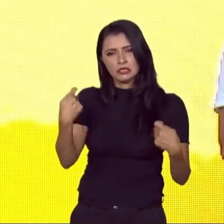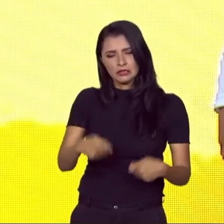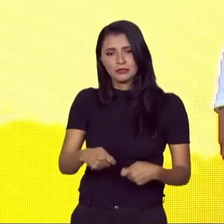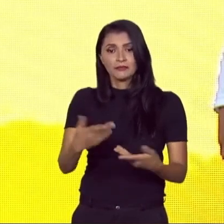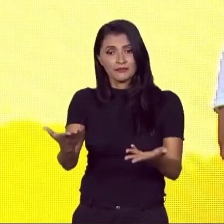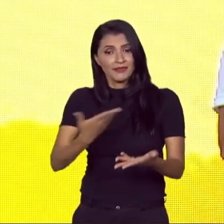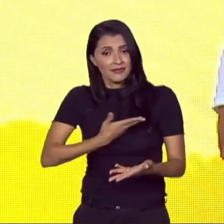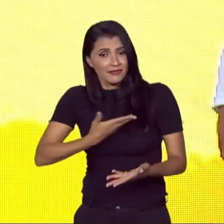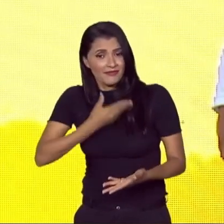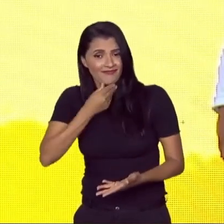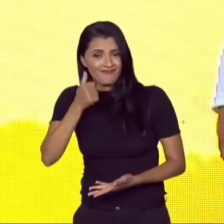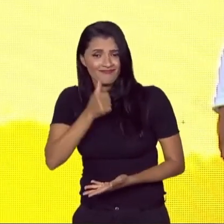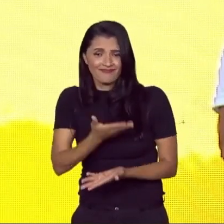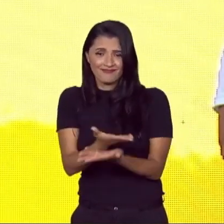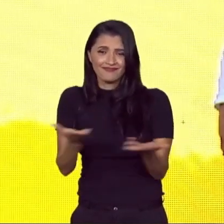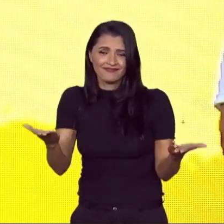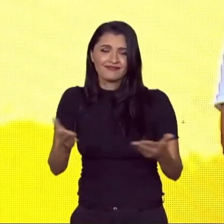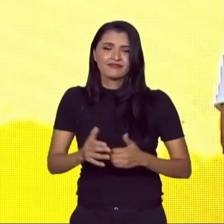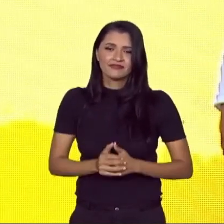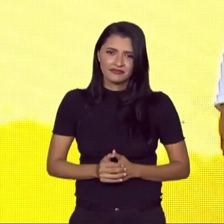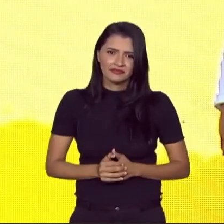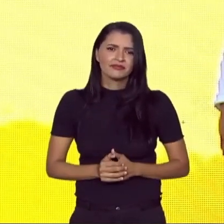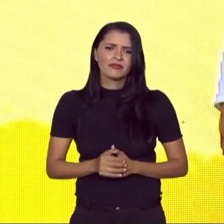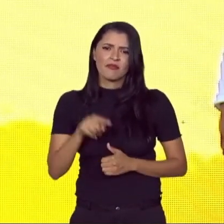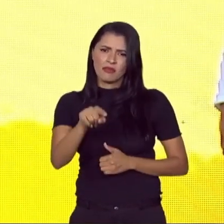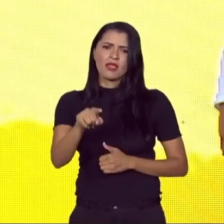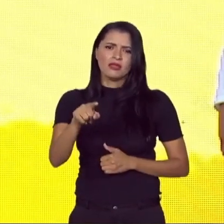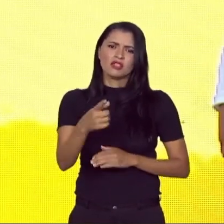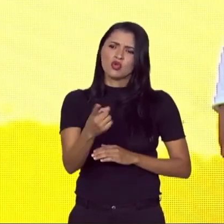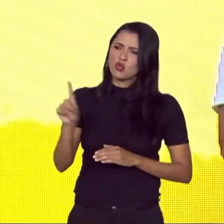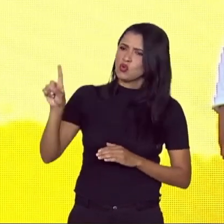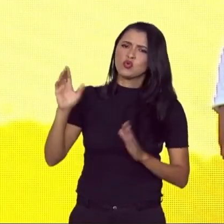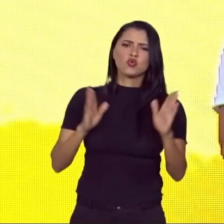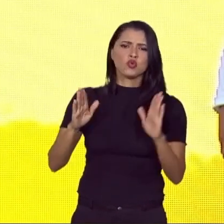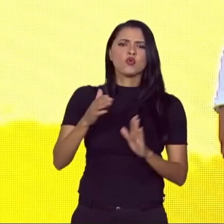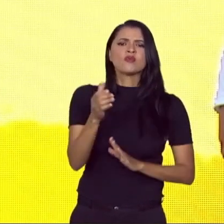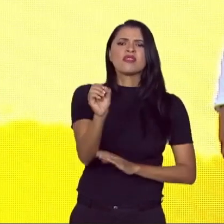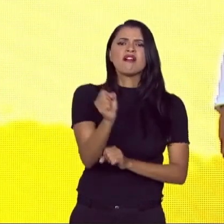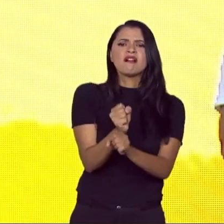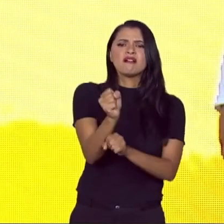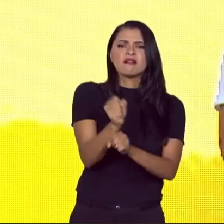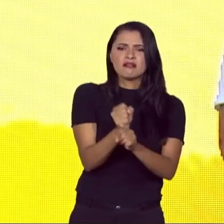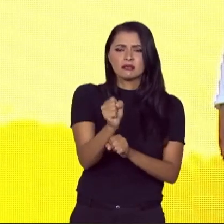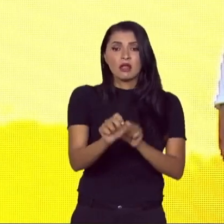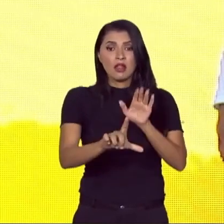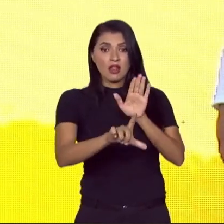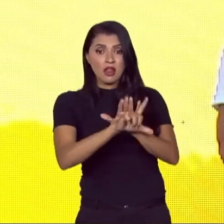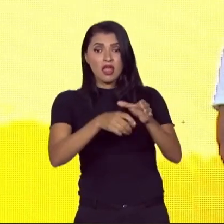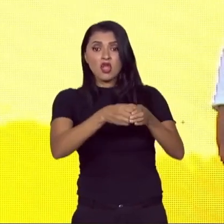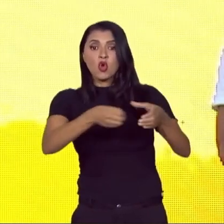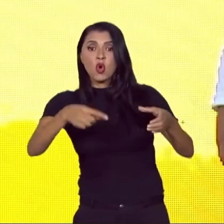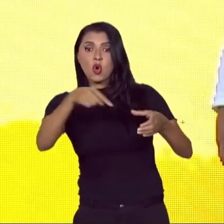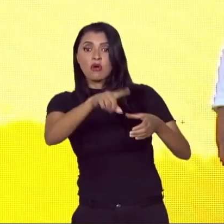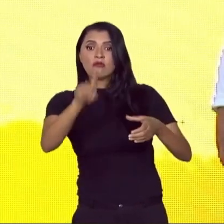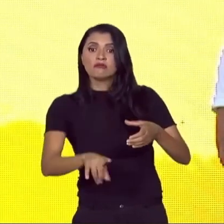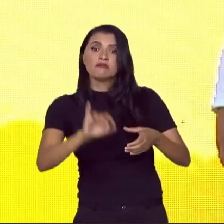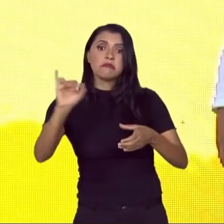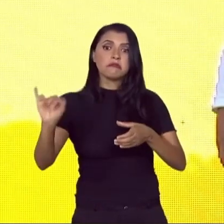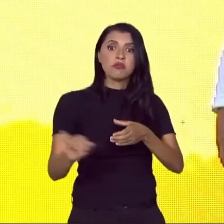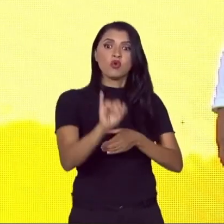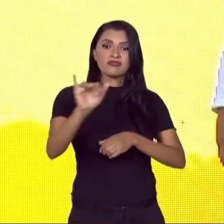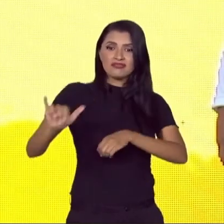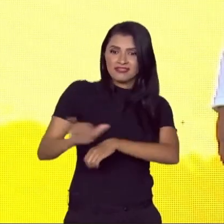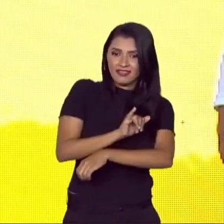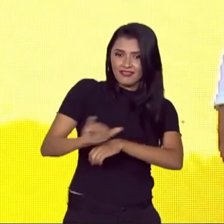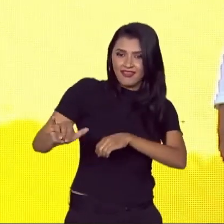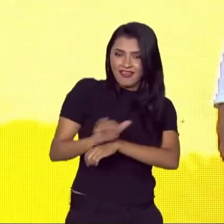Minhas amigas e meus amigos, nesses últimos 10 anos, a lei de cotas tem sido uma importante